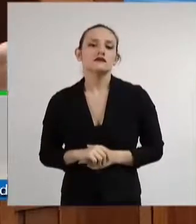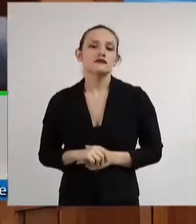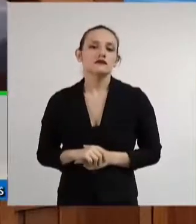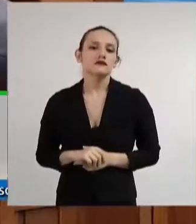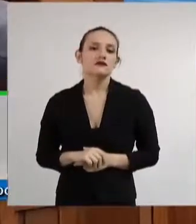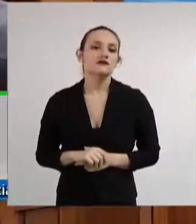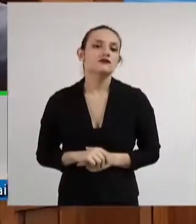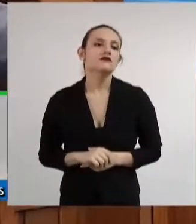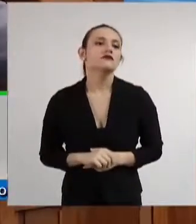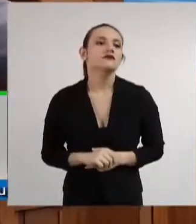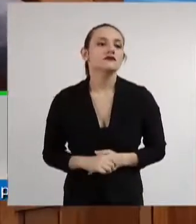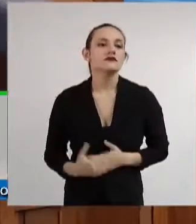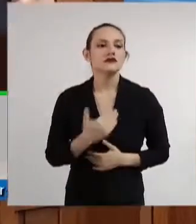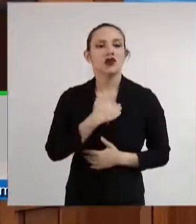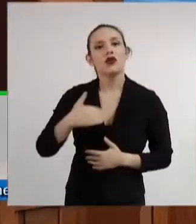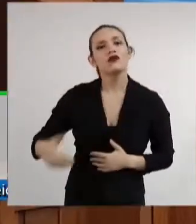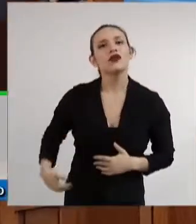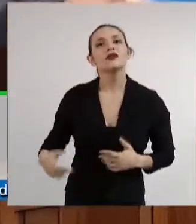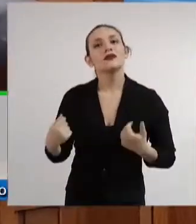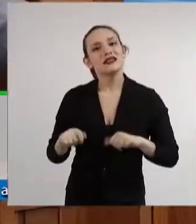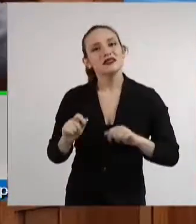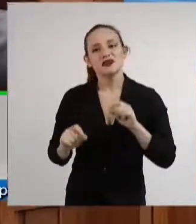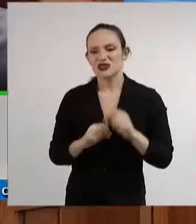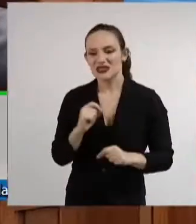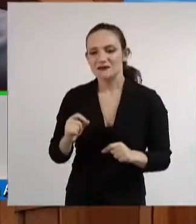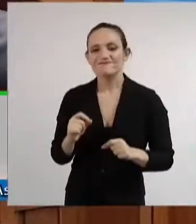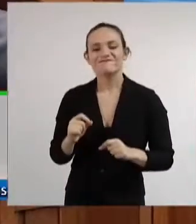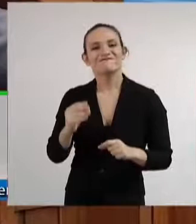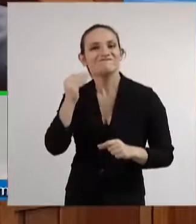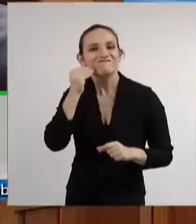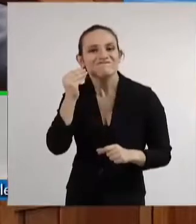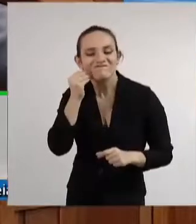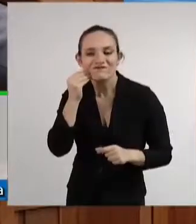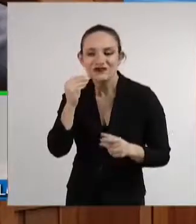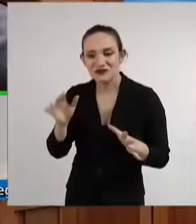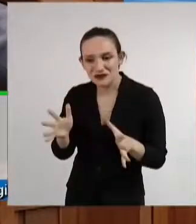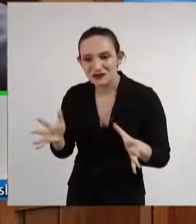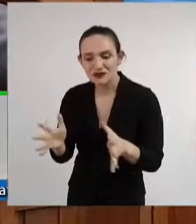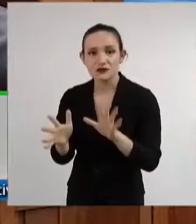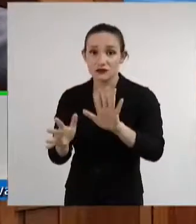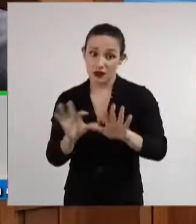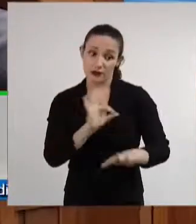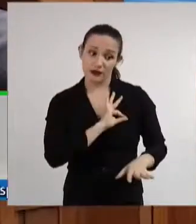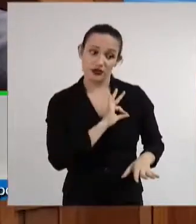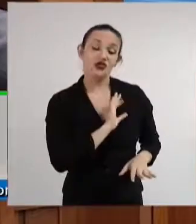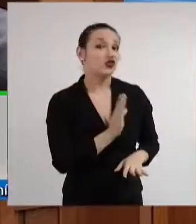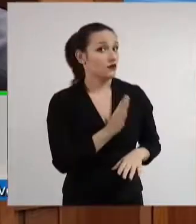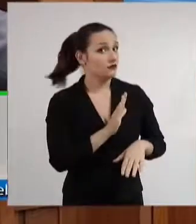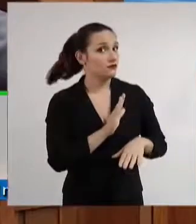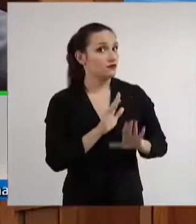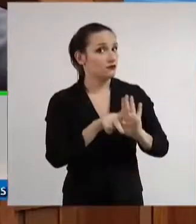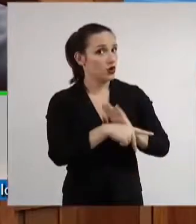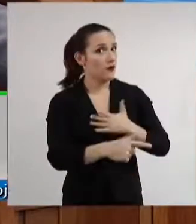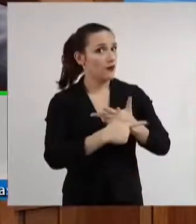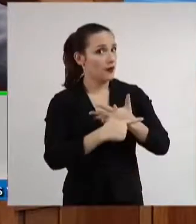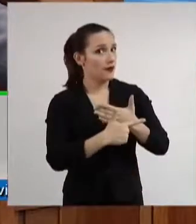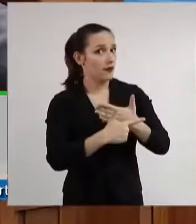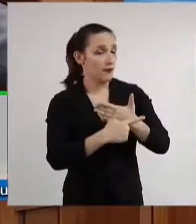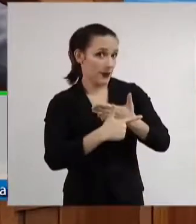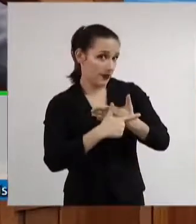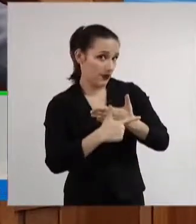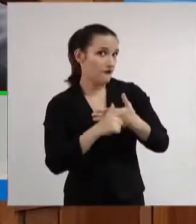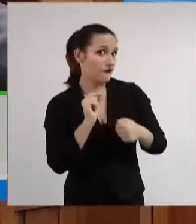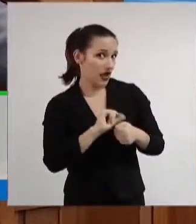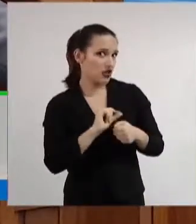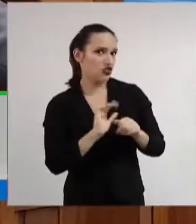Cabe ao governo do Estado dar essa condicionante. A polícia tem feito o seu papel, tanto é que quando